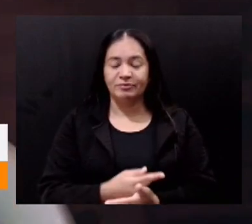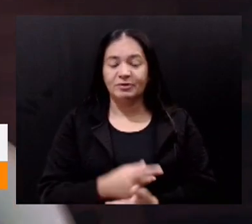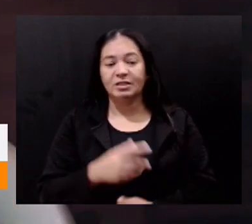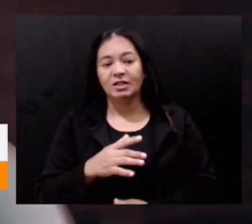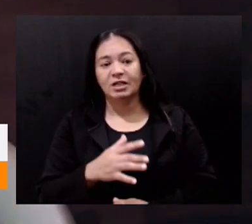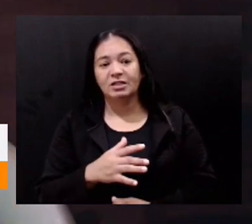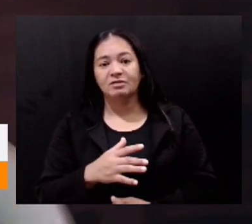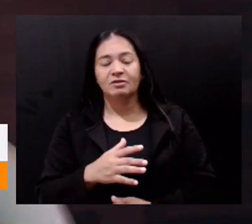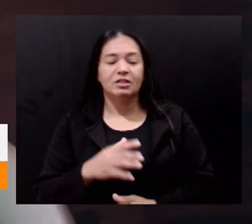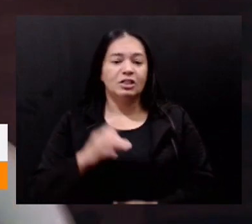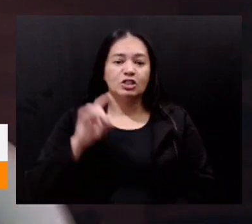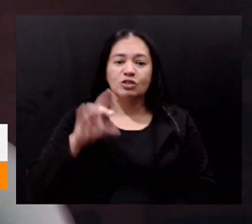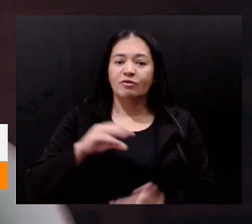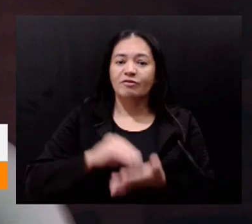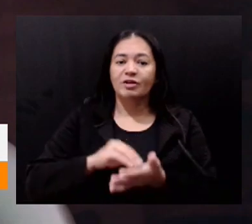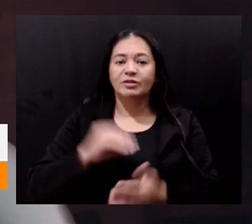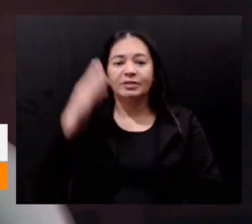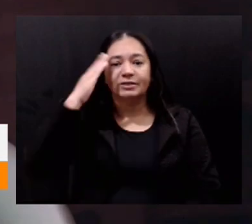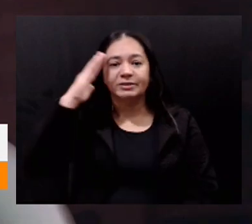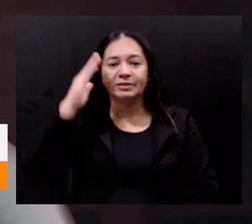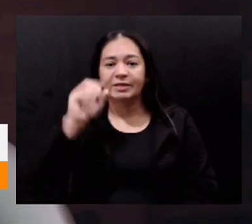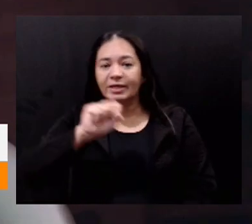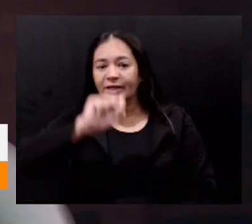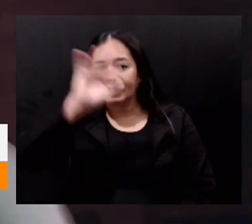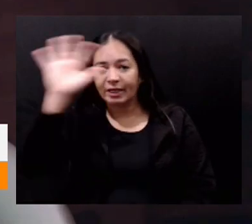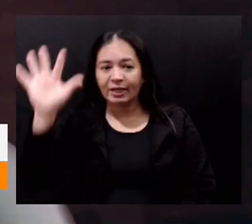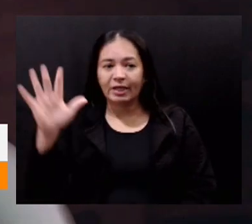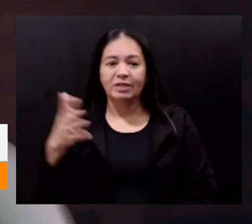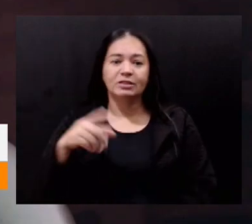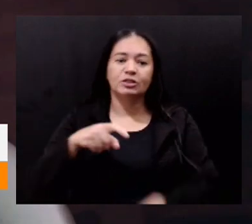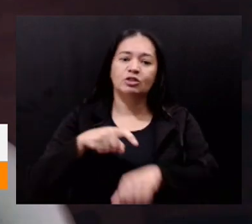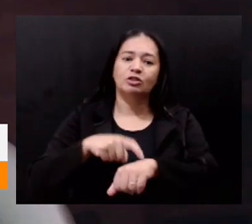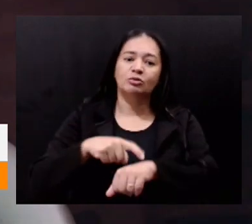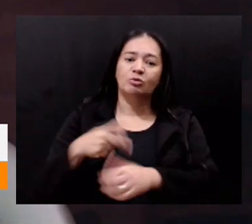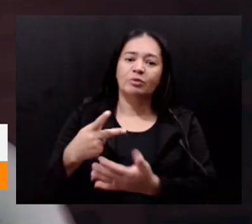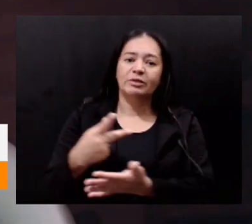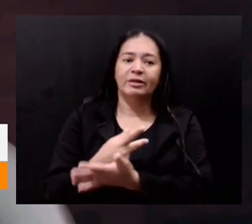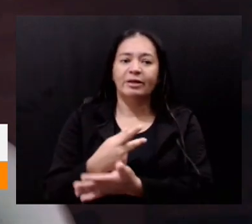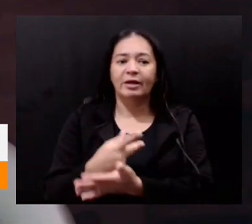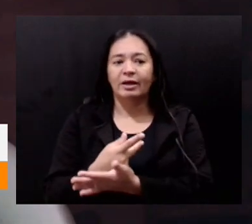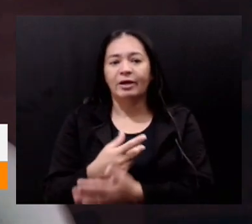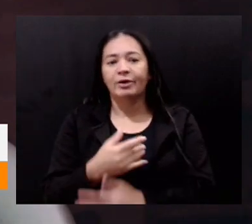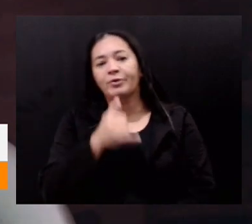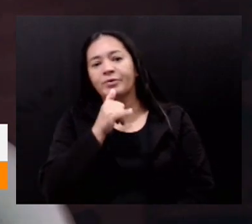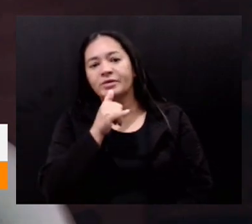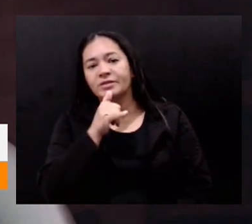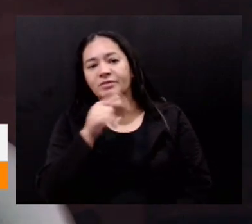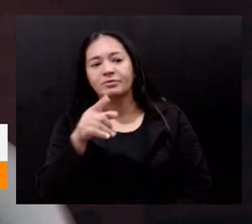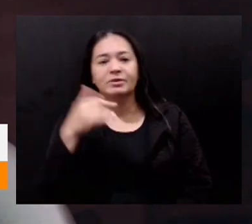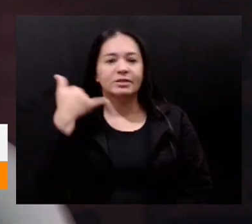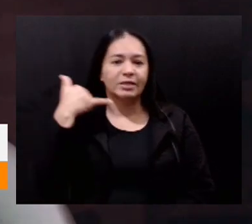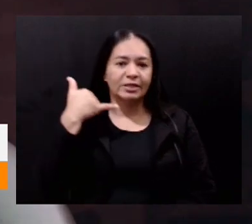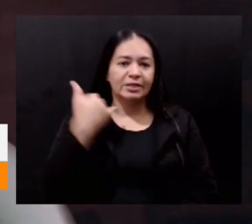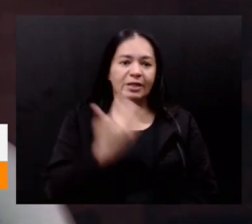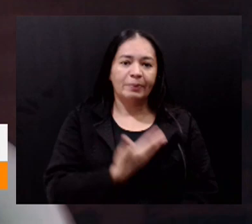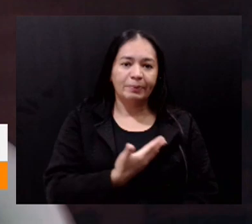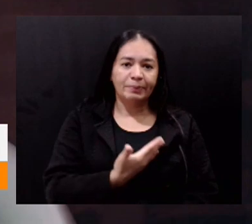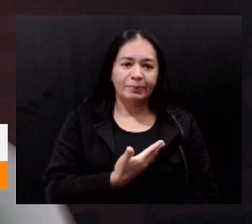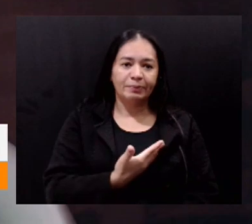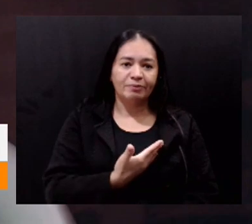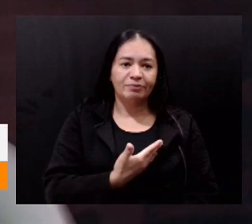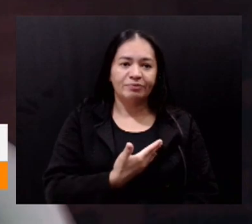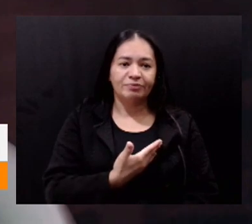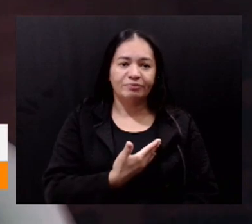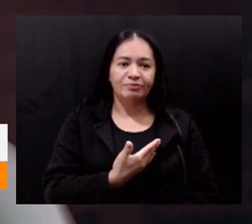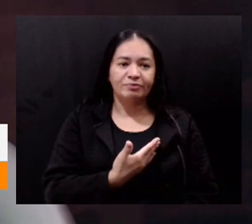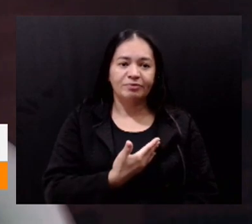Então, um momento que não foi muito apropriado, às vezes as pessoas, por exemplo, você vai ligar para sua amiga, para o seu amigo, e você não é um bom momento para ele,